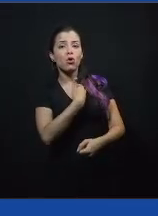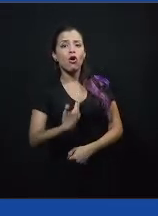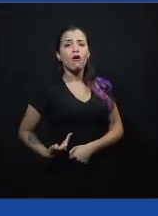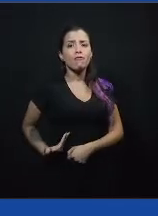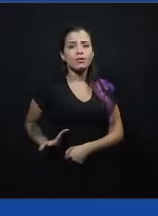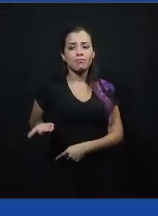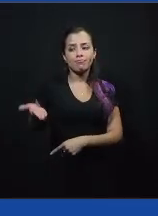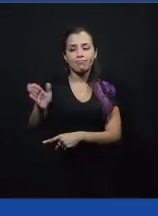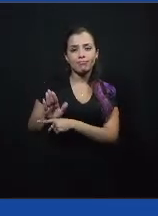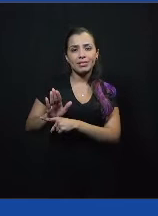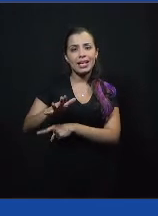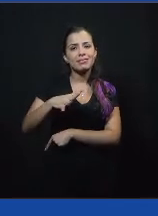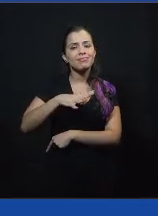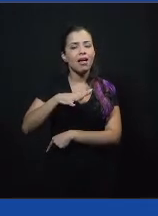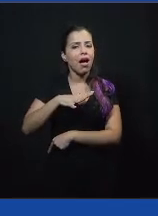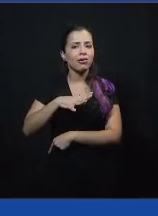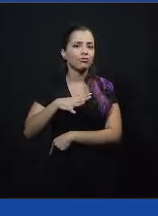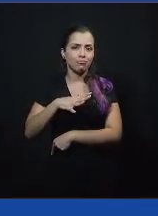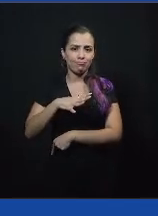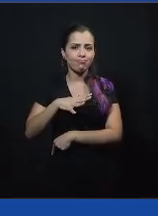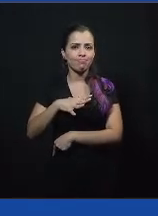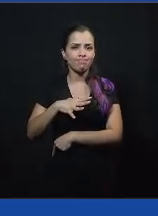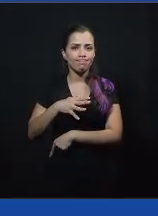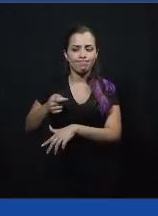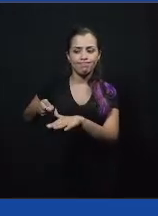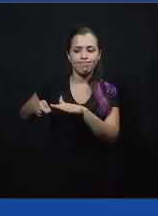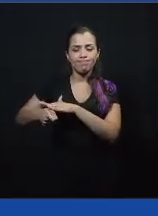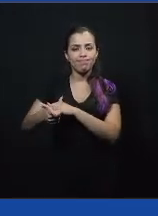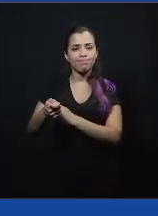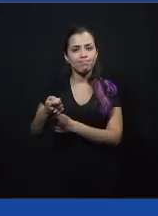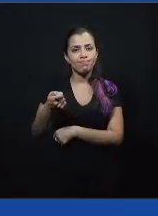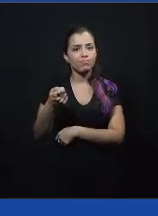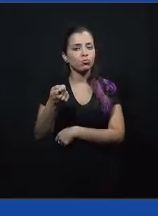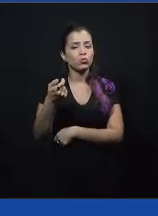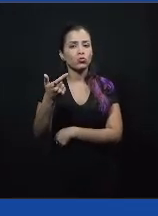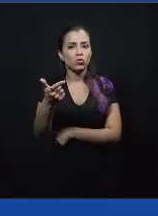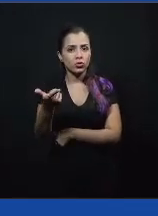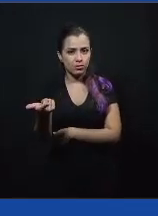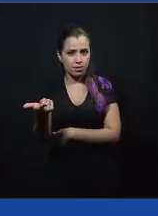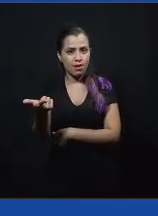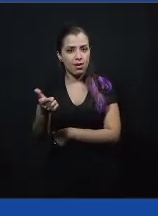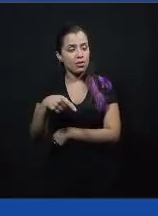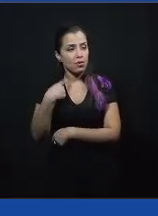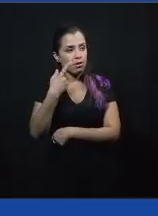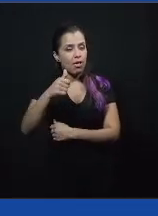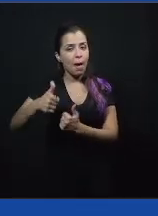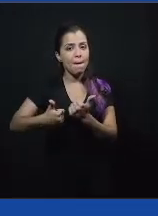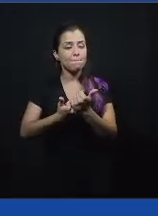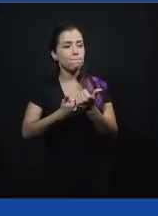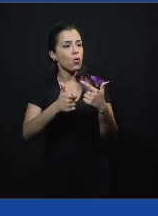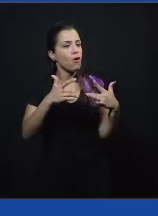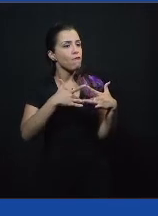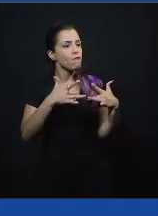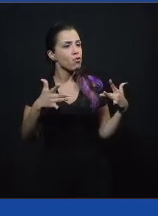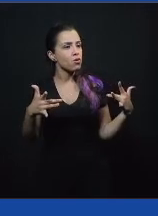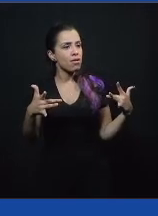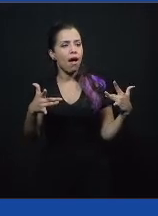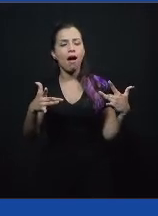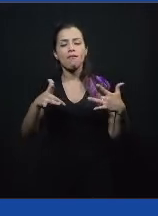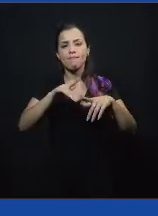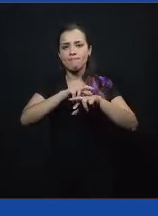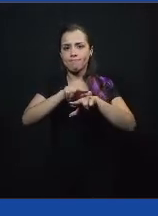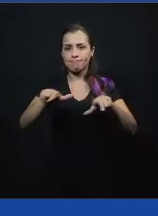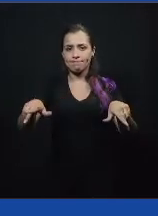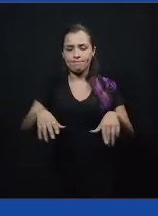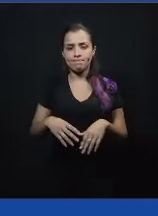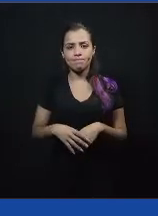em prol das ONGs de Votorantim me ajuda as relacionadas a verba voluntários apoio e doações já